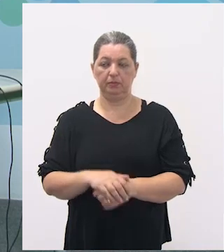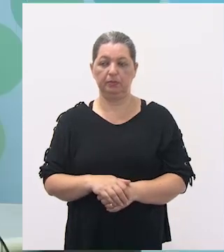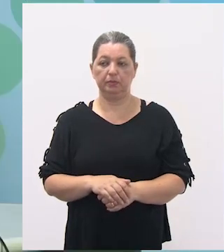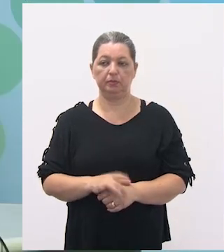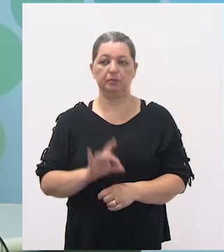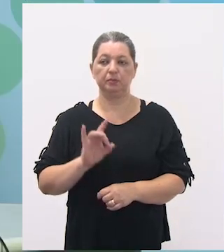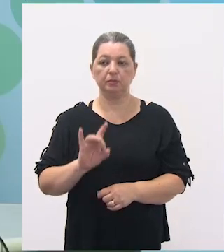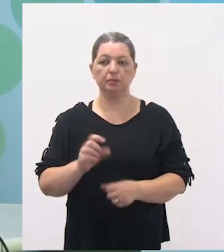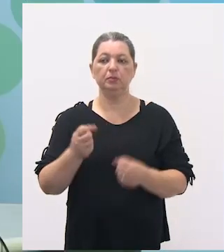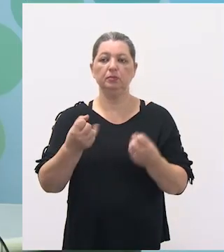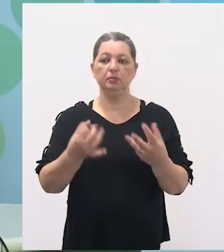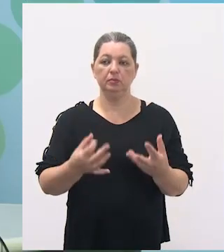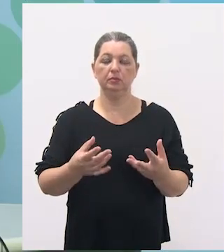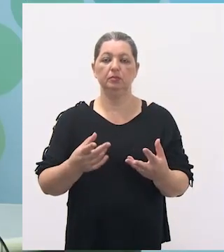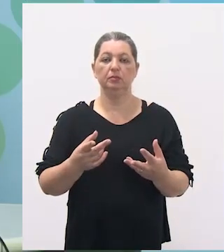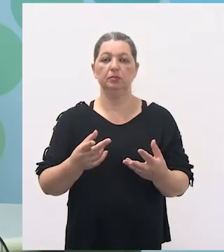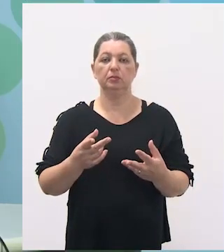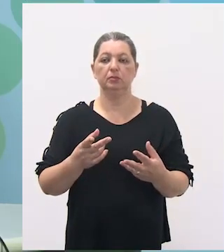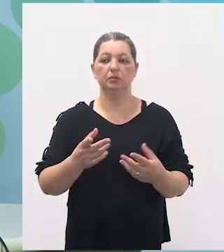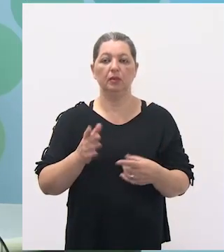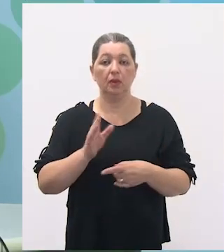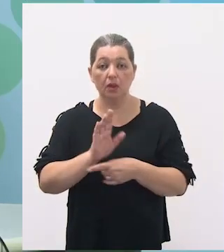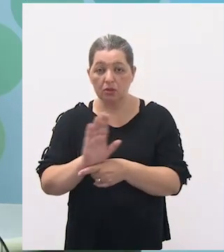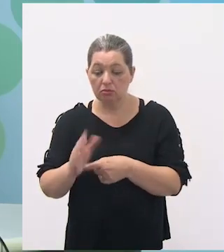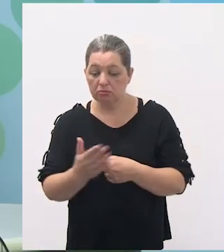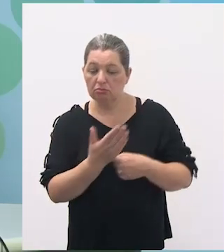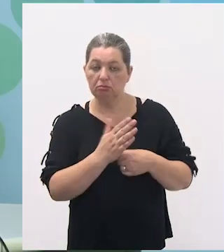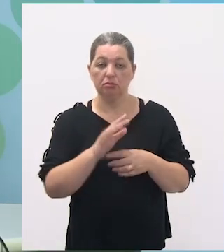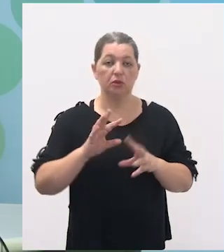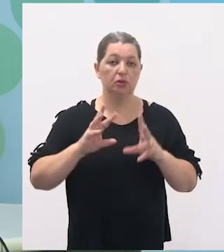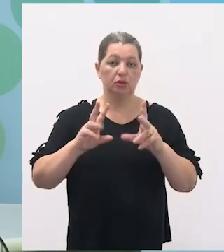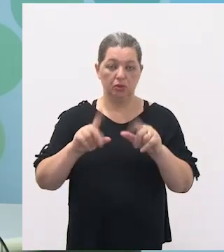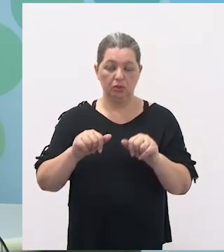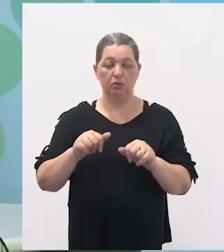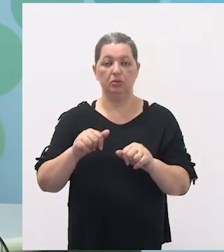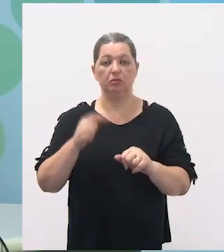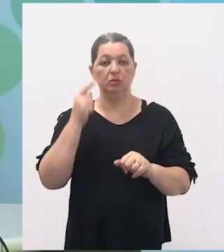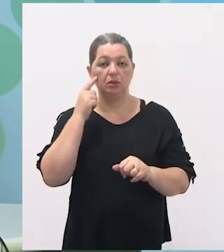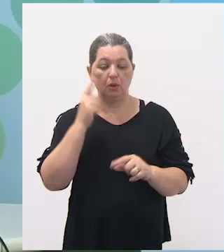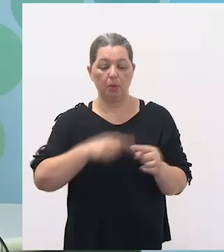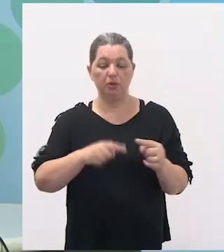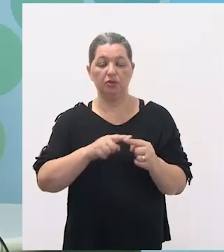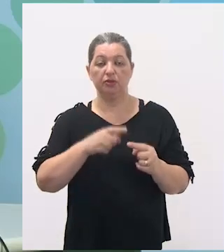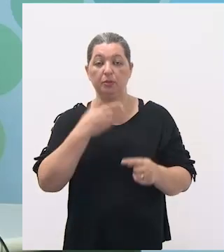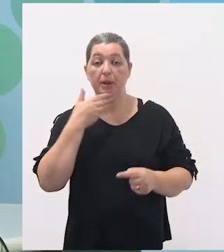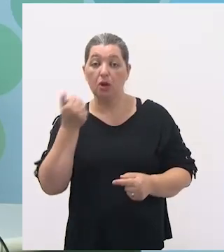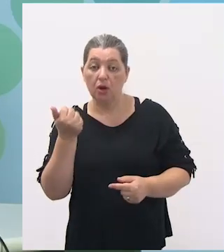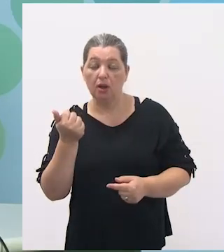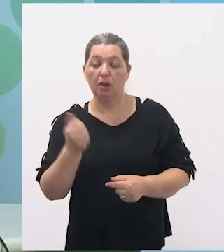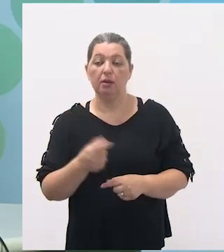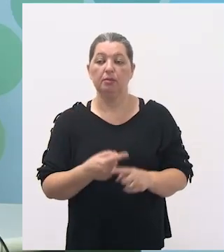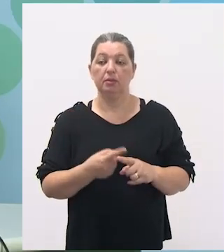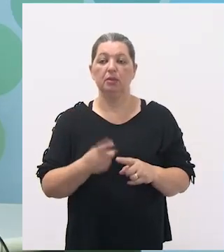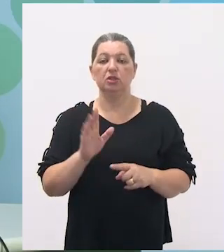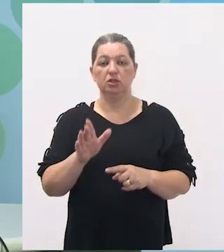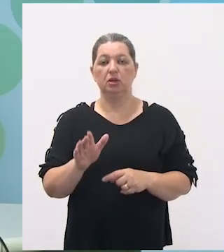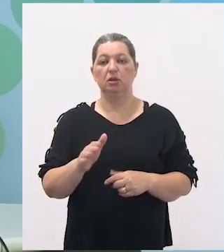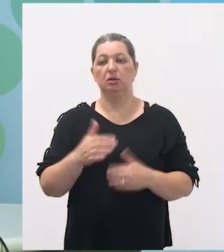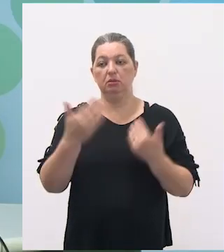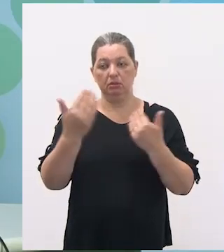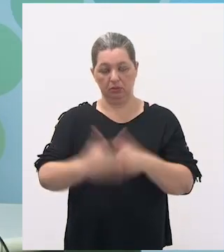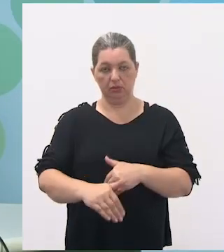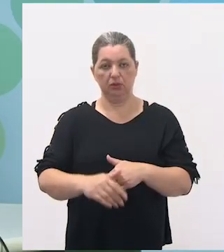que com a ajuda de todos nós estamos tentando melhorar mais do que nunca o sistema, né? E o programa de avaliação, como vocês bem sabem, ele é